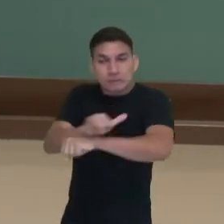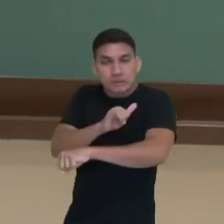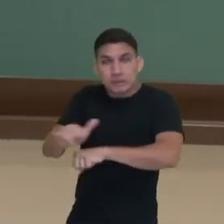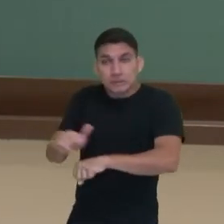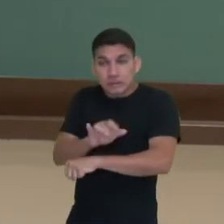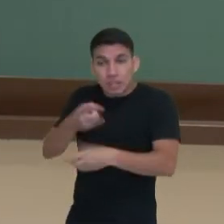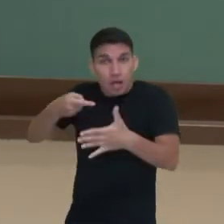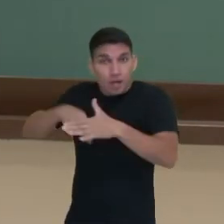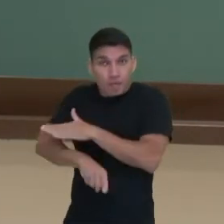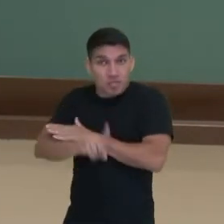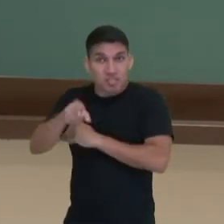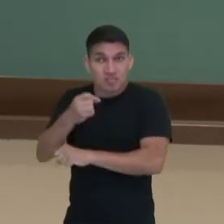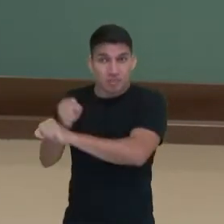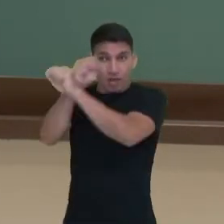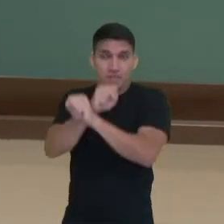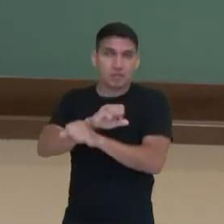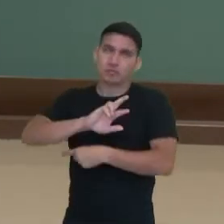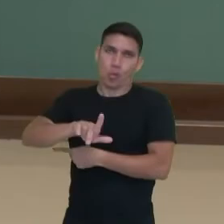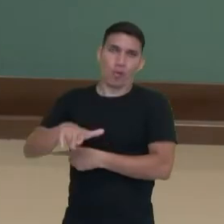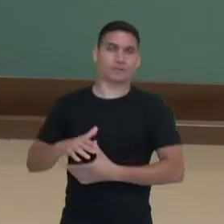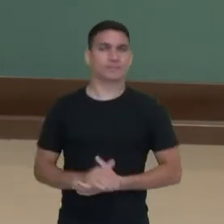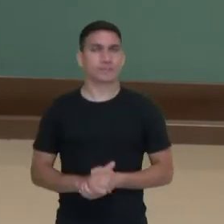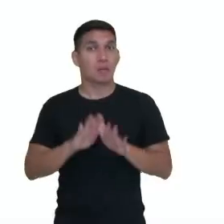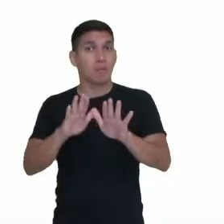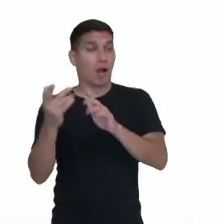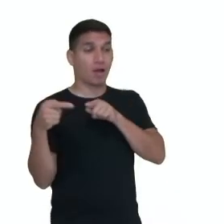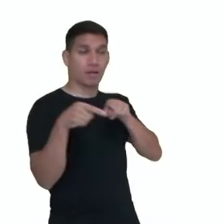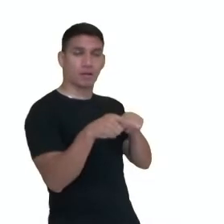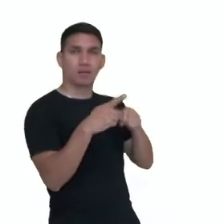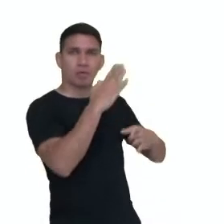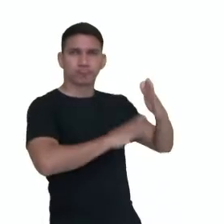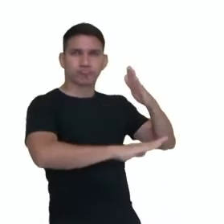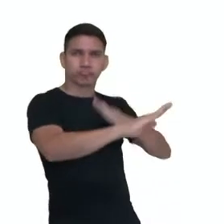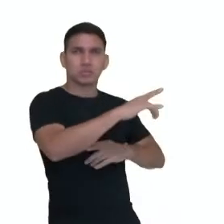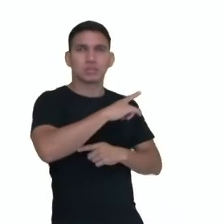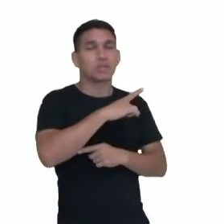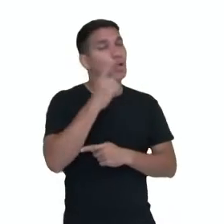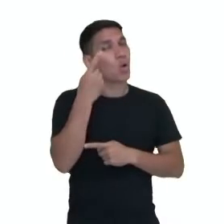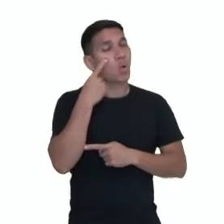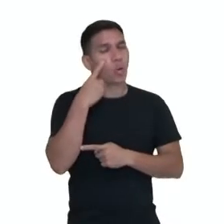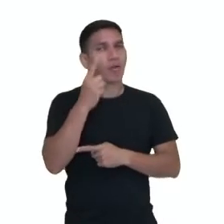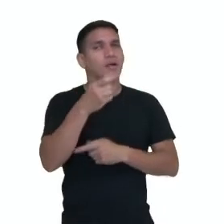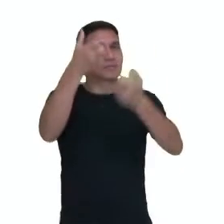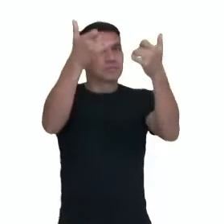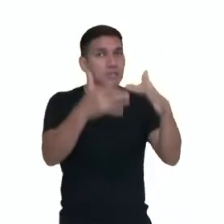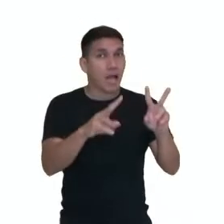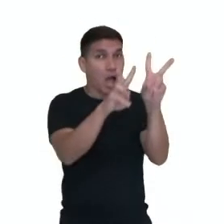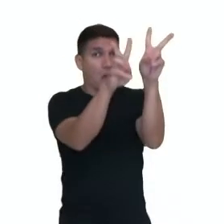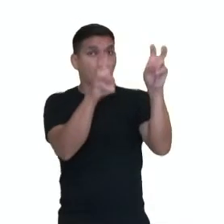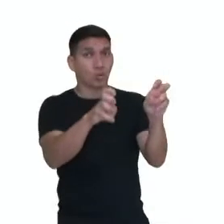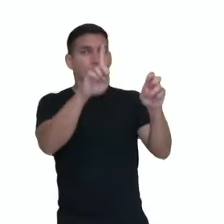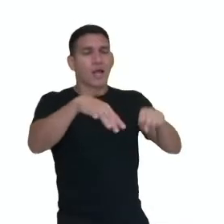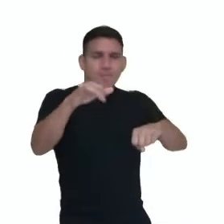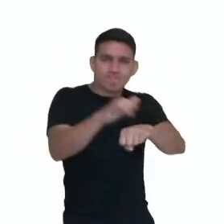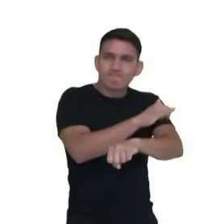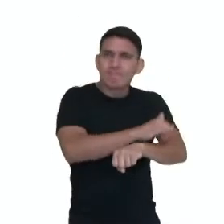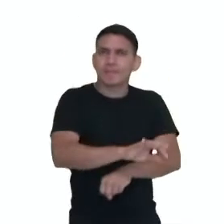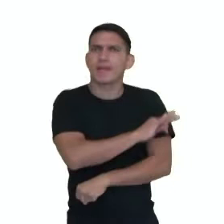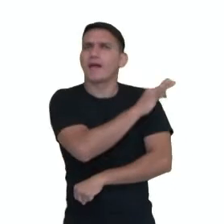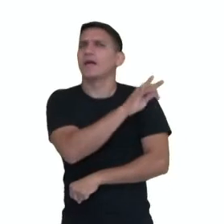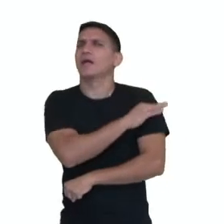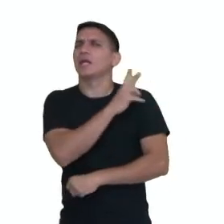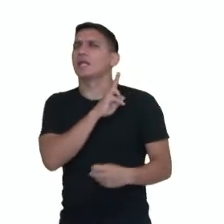de defesa. Olha só, já as artes marciais dizem respeito às técnicas de